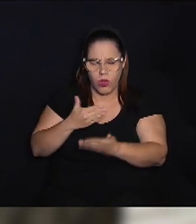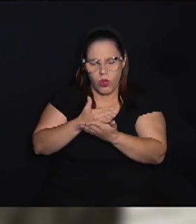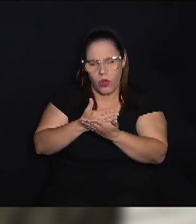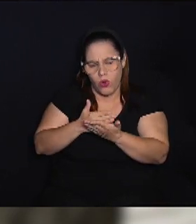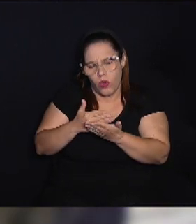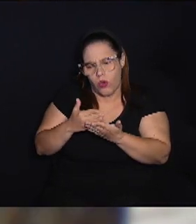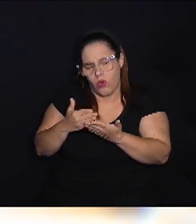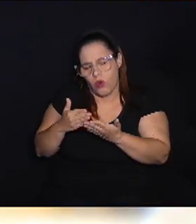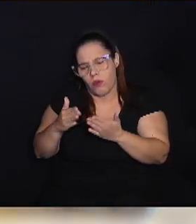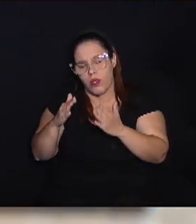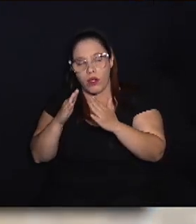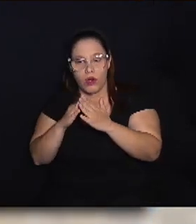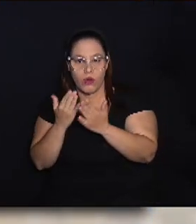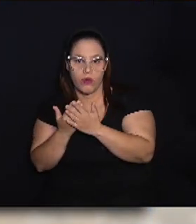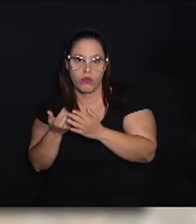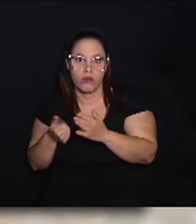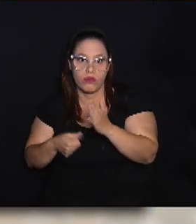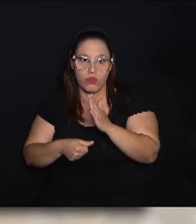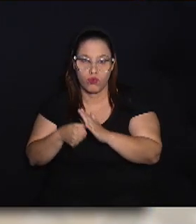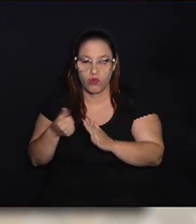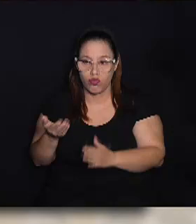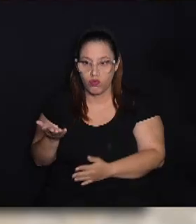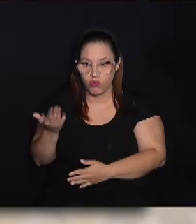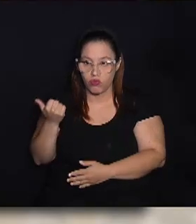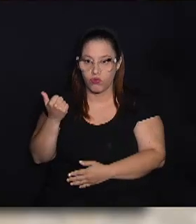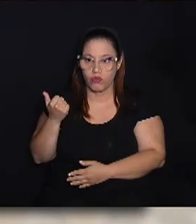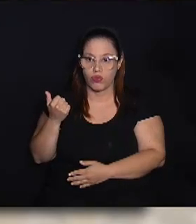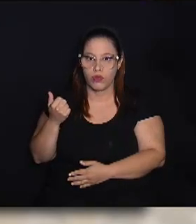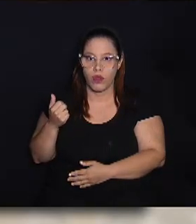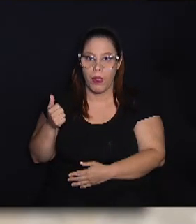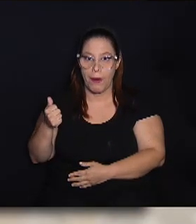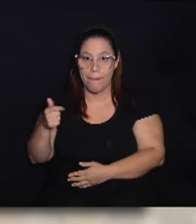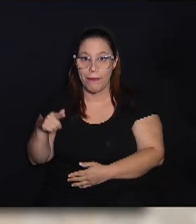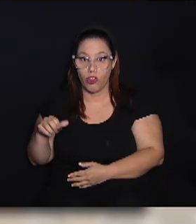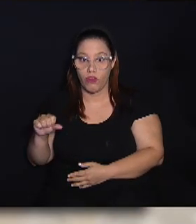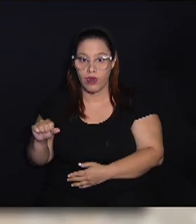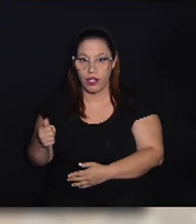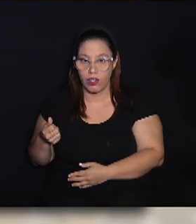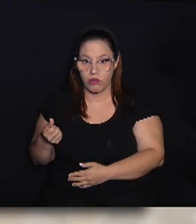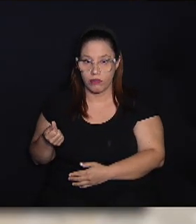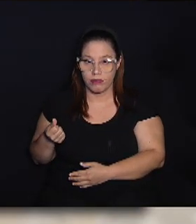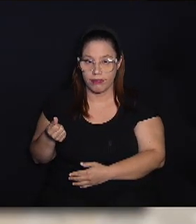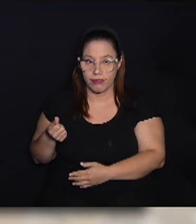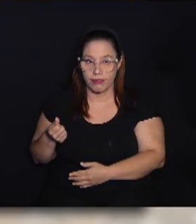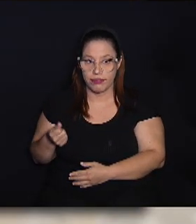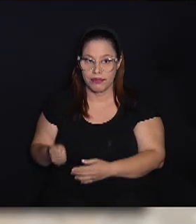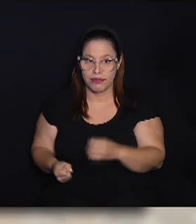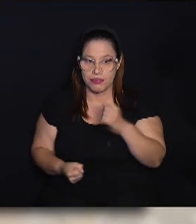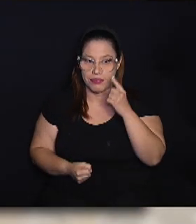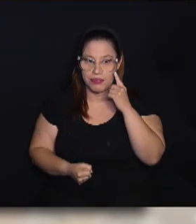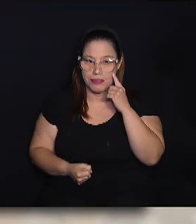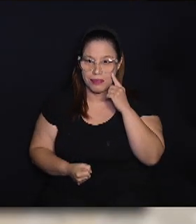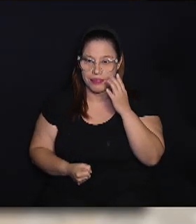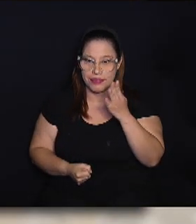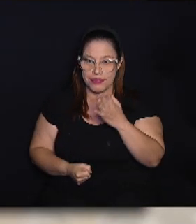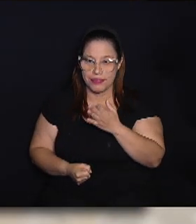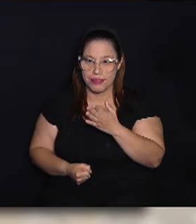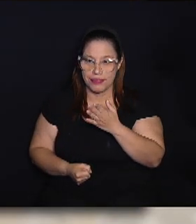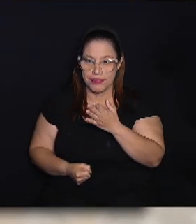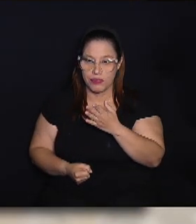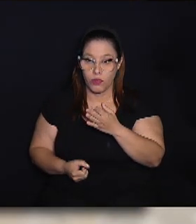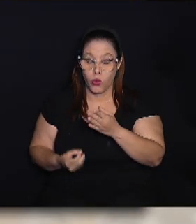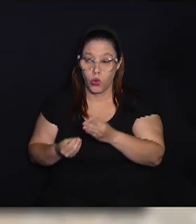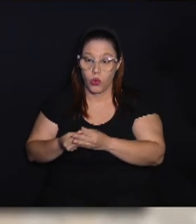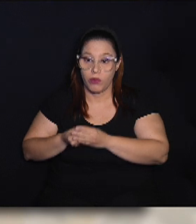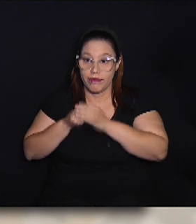mesmo um ano antes. Em 1901, Carlos Kaisel, um vereador de Campinas de origem alemã, apresentou